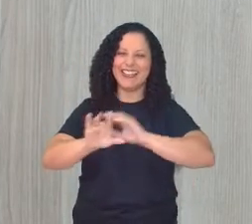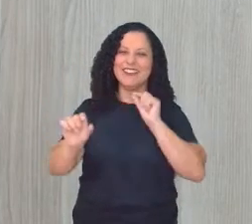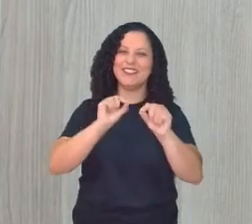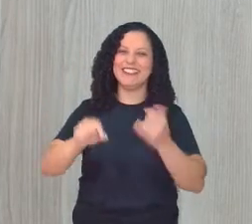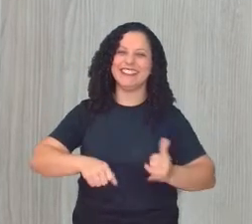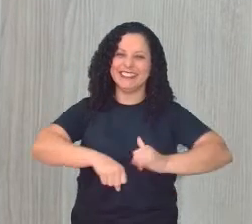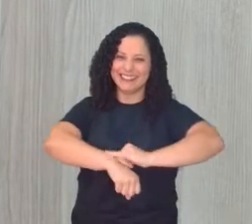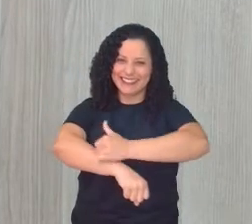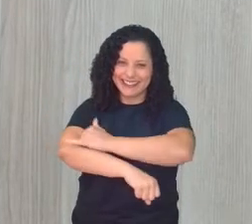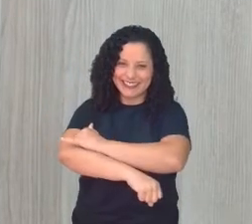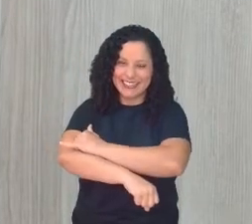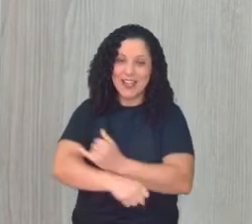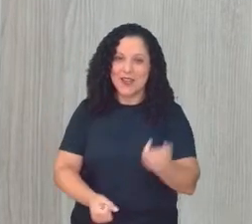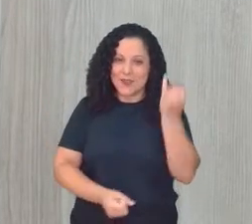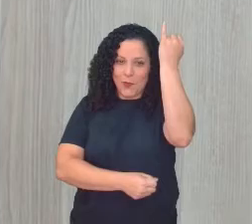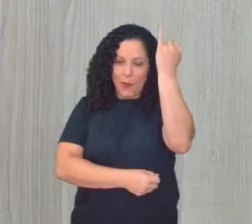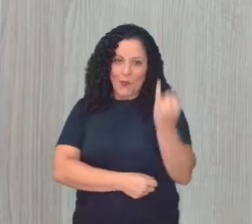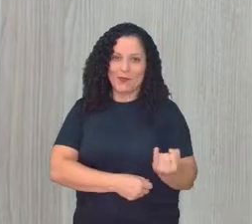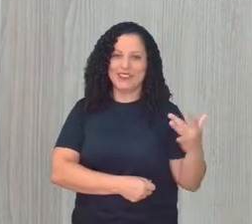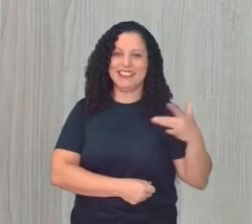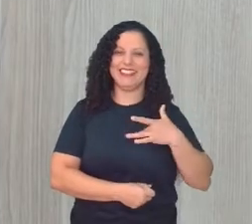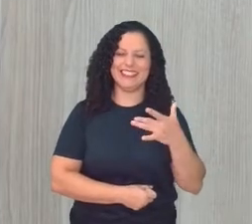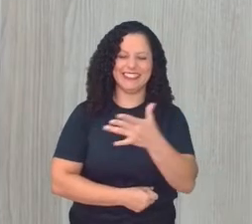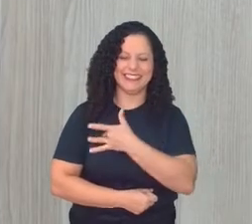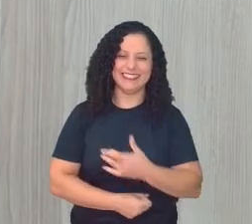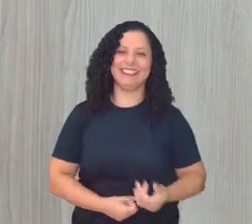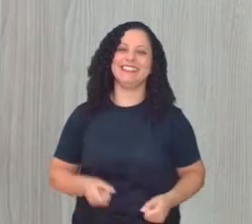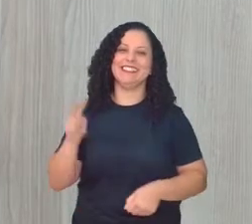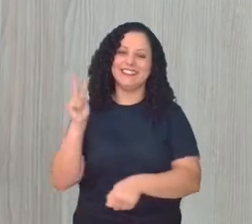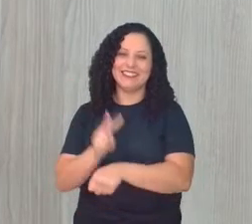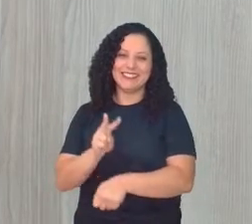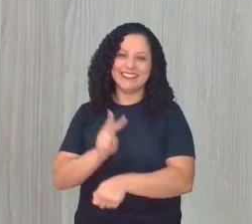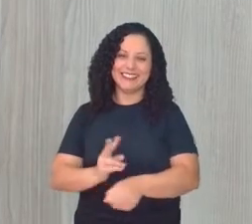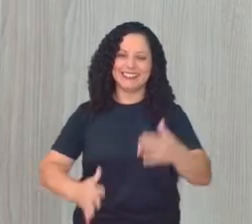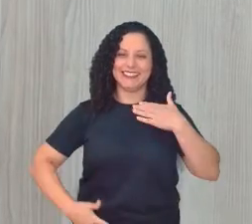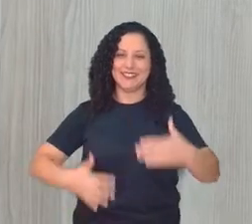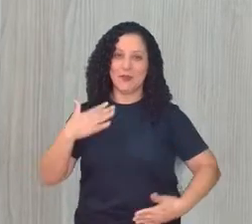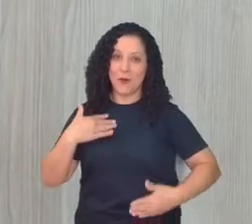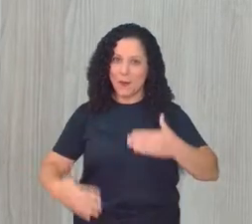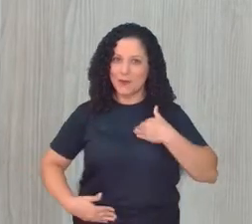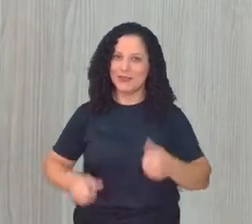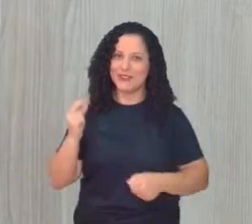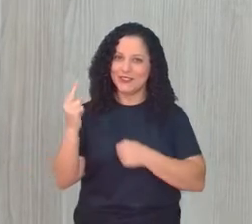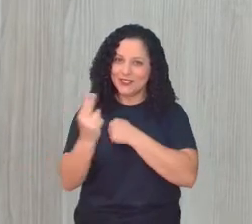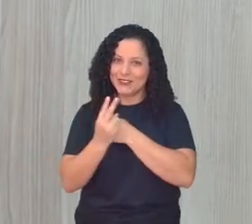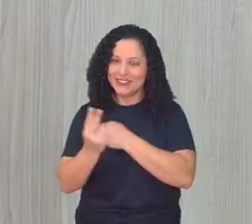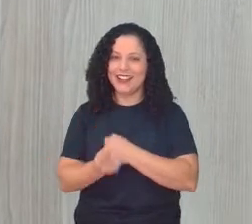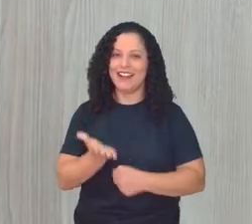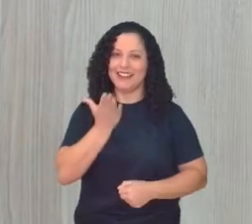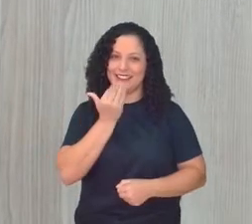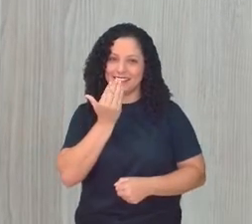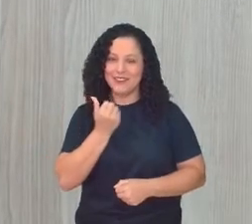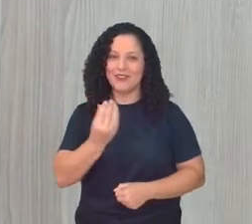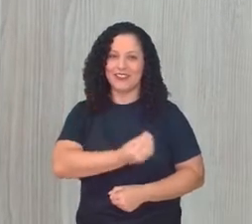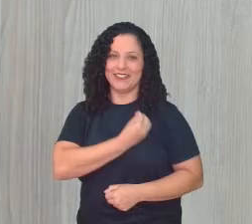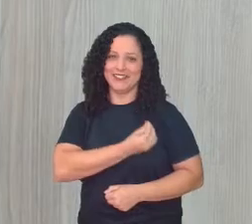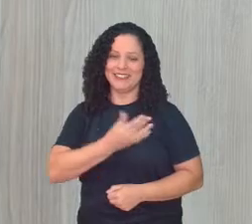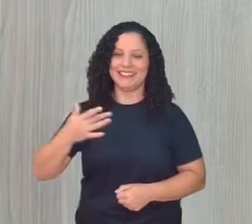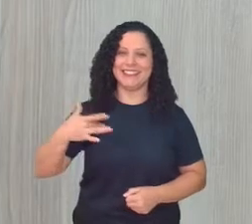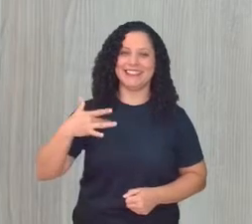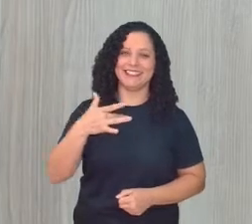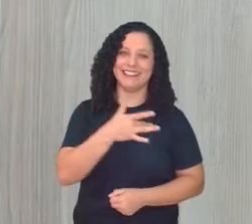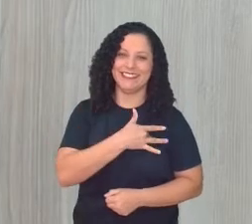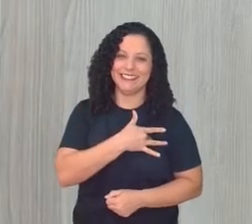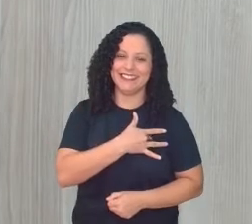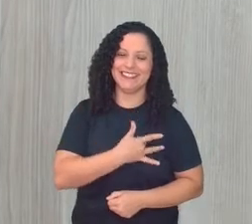da saúde física. Aí, você tem cuidado do seu corpo, alimentação. Ter uma vida mais saudável, também uma vida